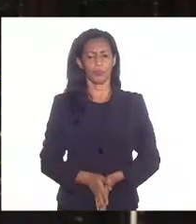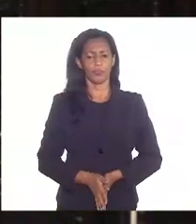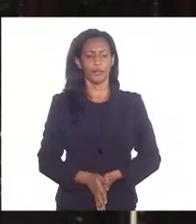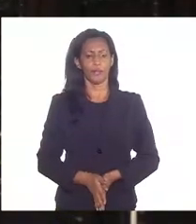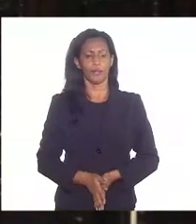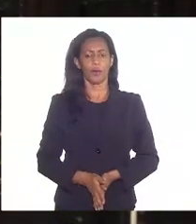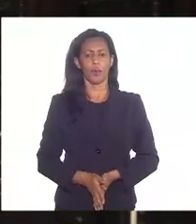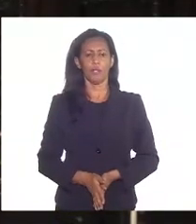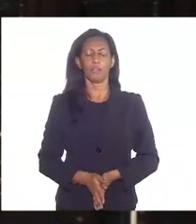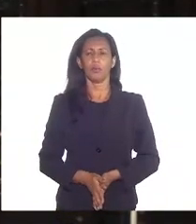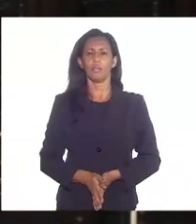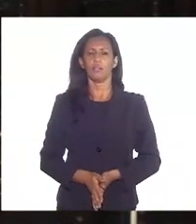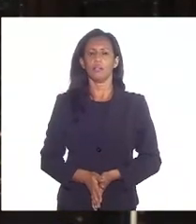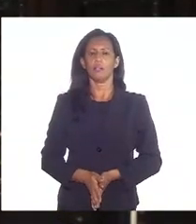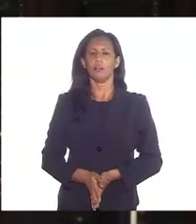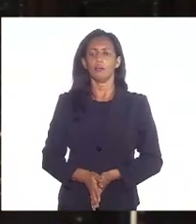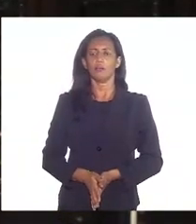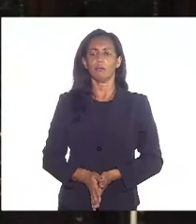Obrigado,